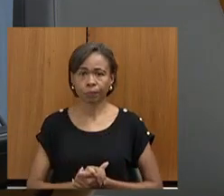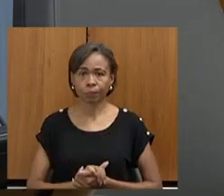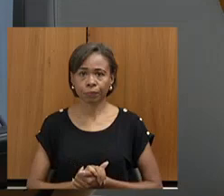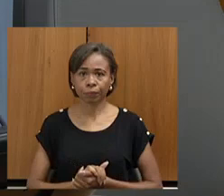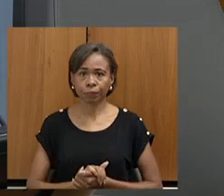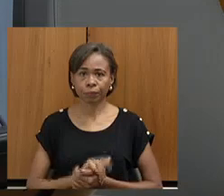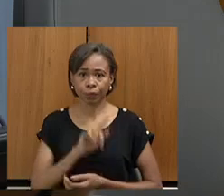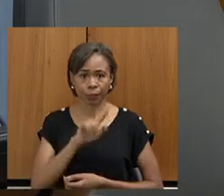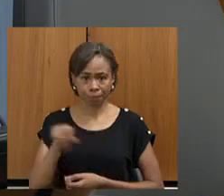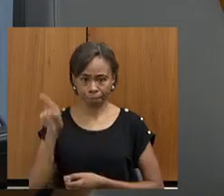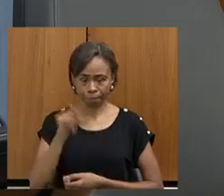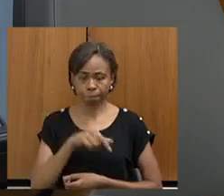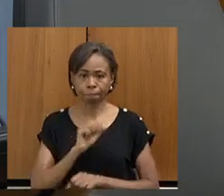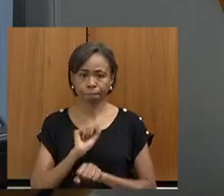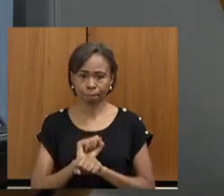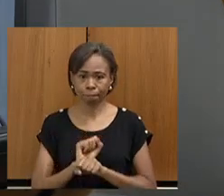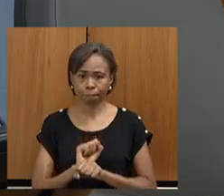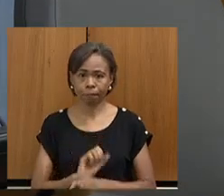suspensa.